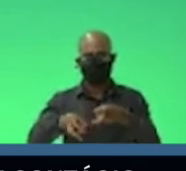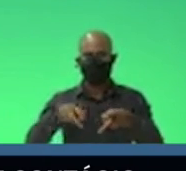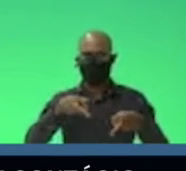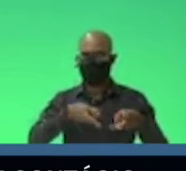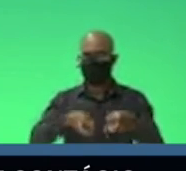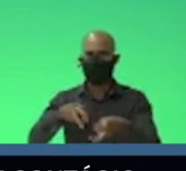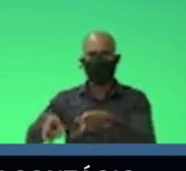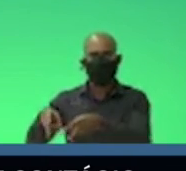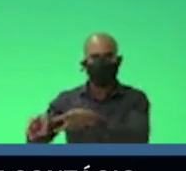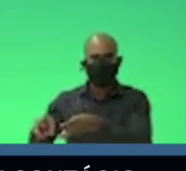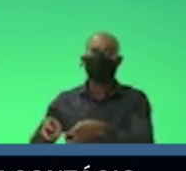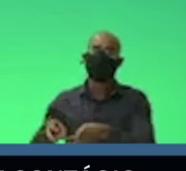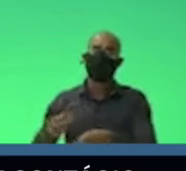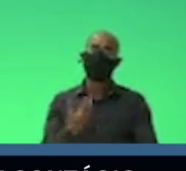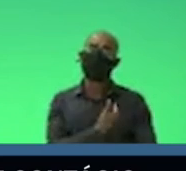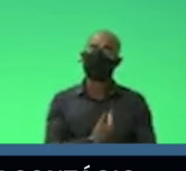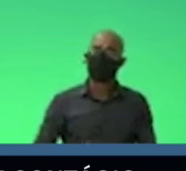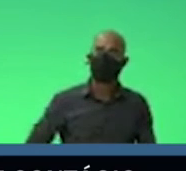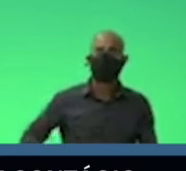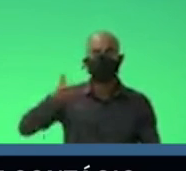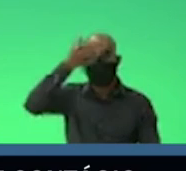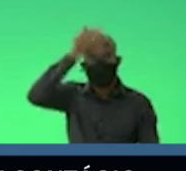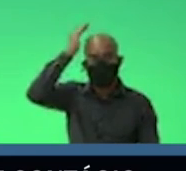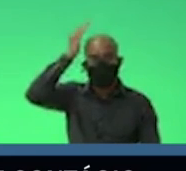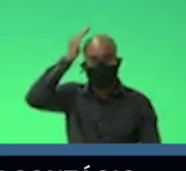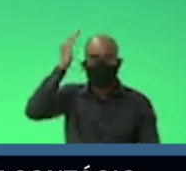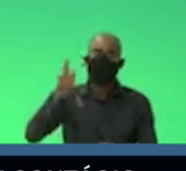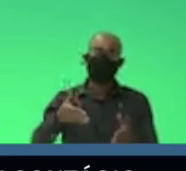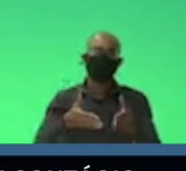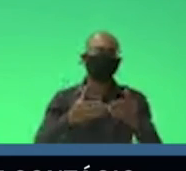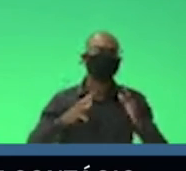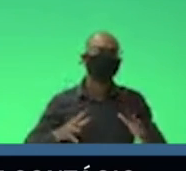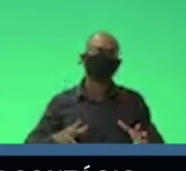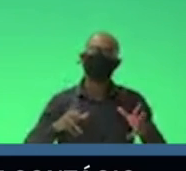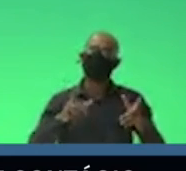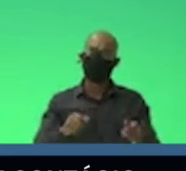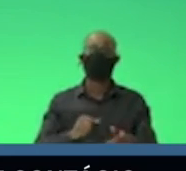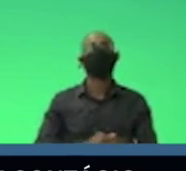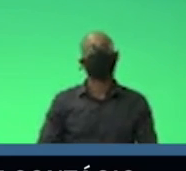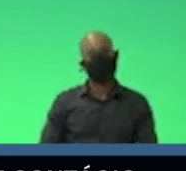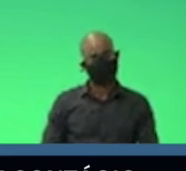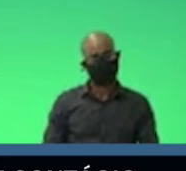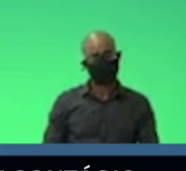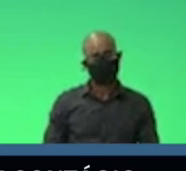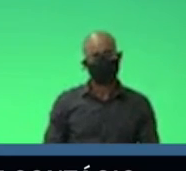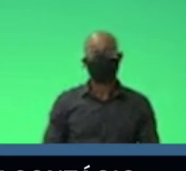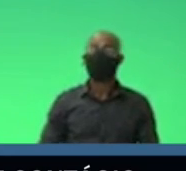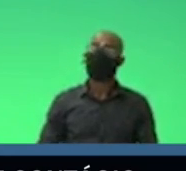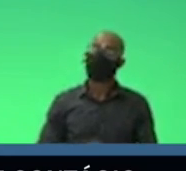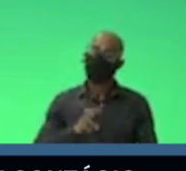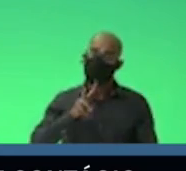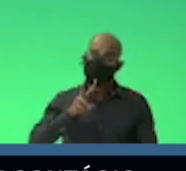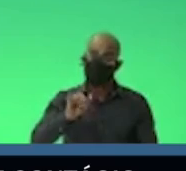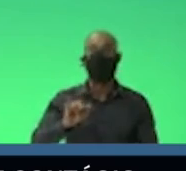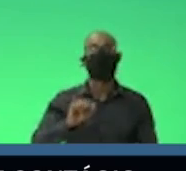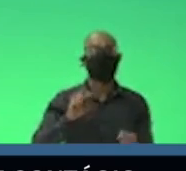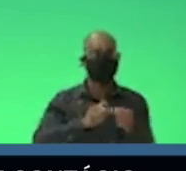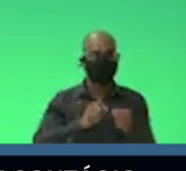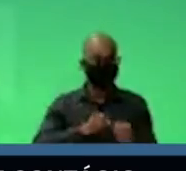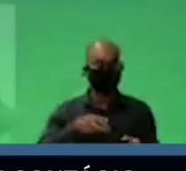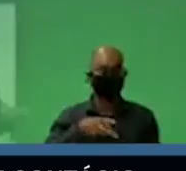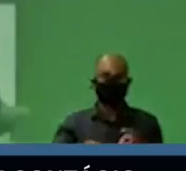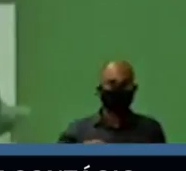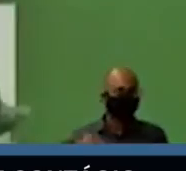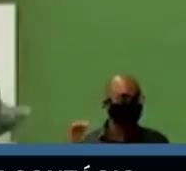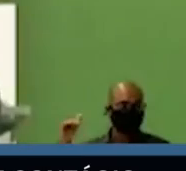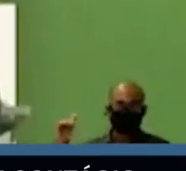vacinação, como o nosso governador pediu a todos na segunda-feira. Vamos fazer a vacinação